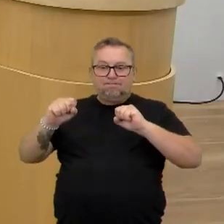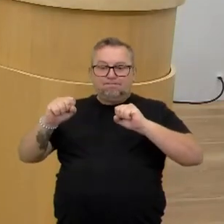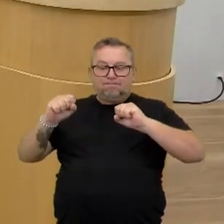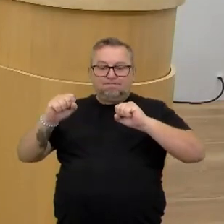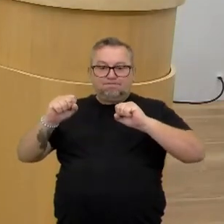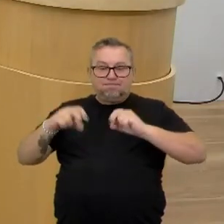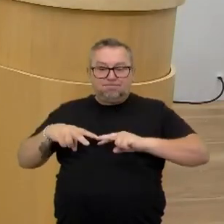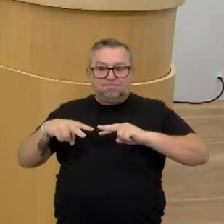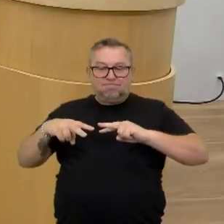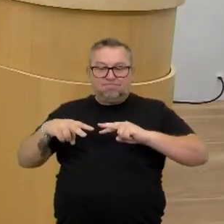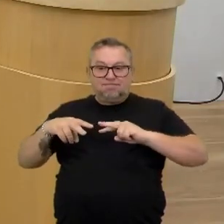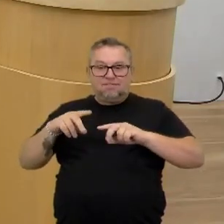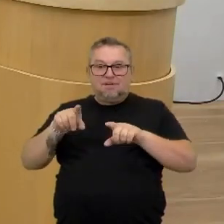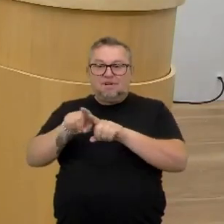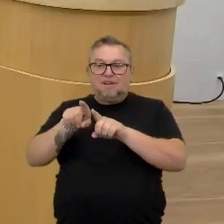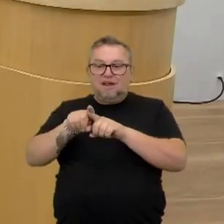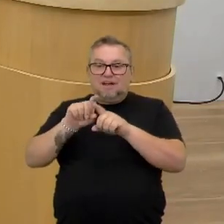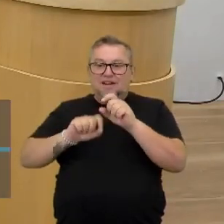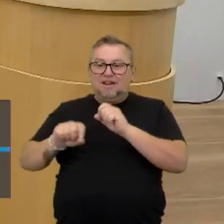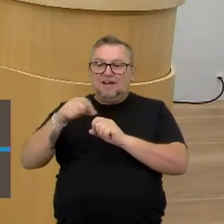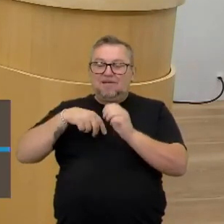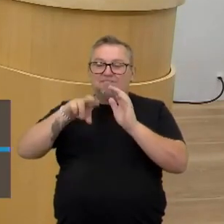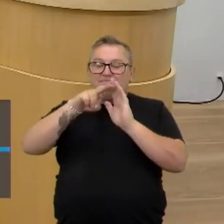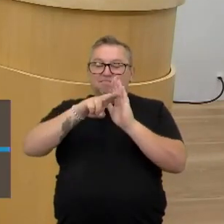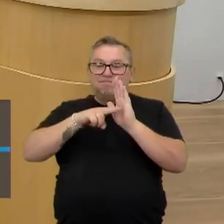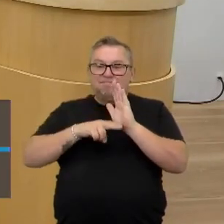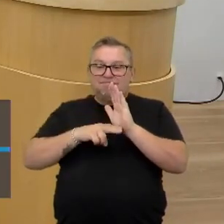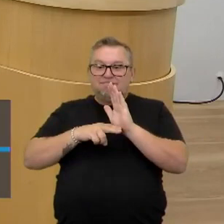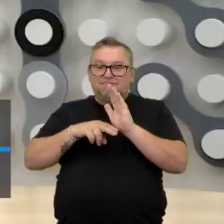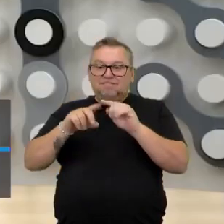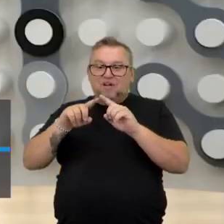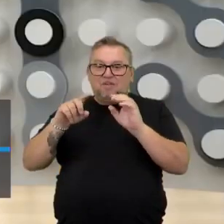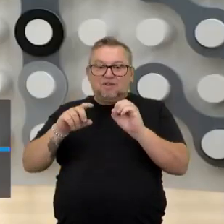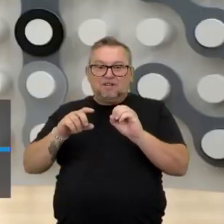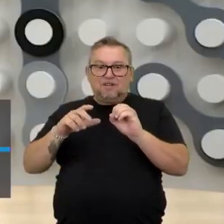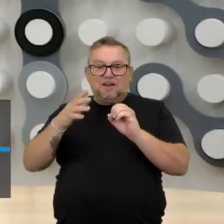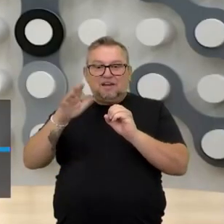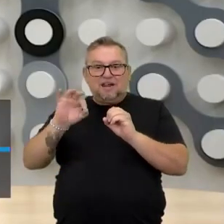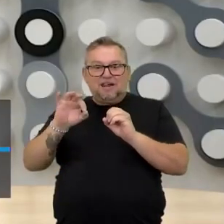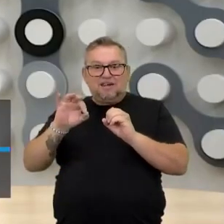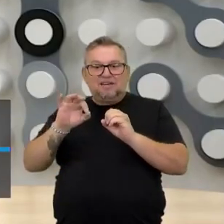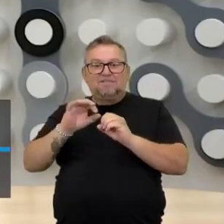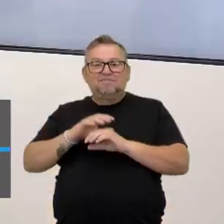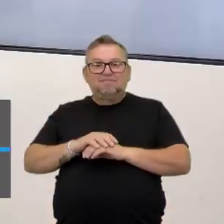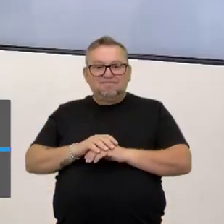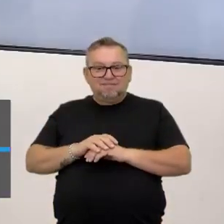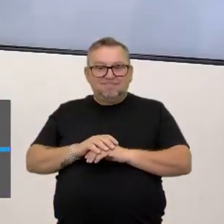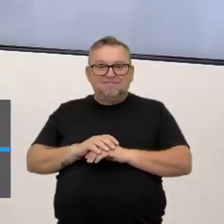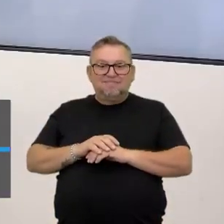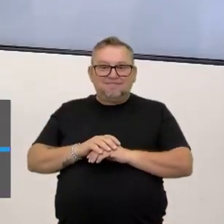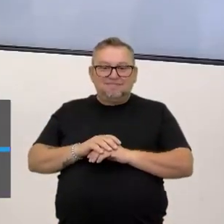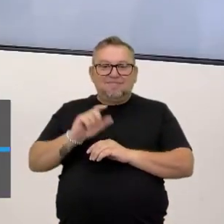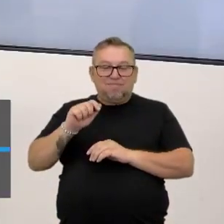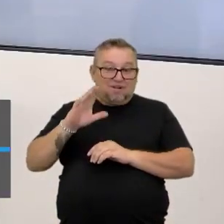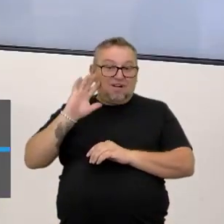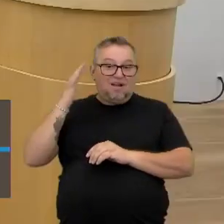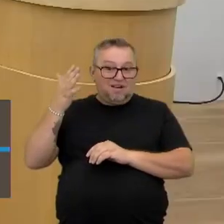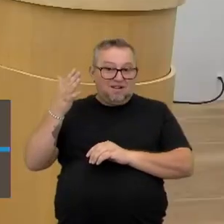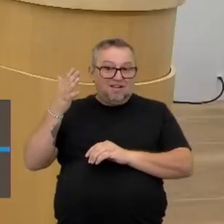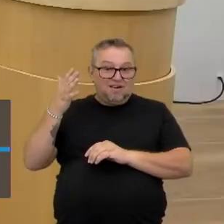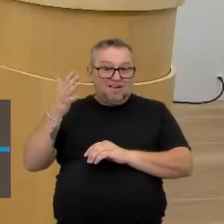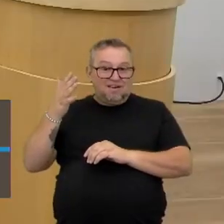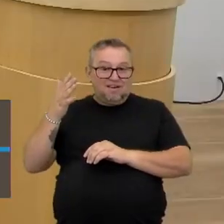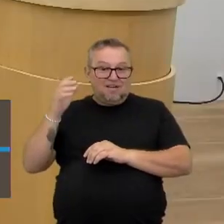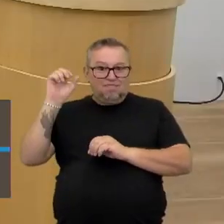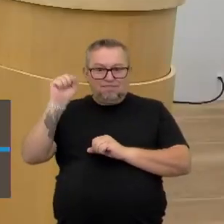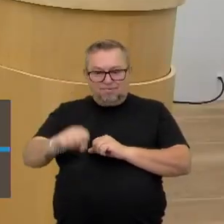pensando isso, né? Na mística do par ou ímpar, é quase impossível entrar o 0 e o 10, né, Tony? É, quase impossível, mas pode acontecer, não pode? Eu não me lembro Ó, disso.